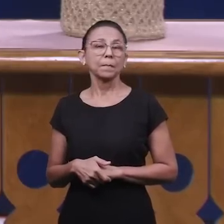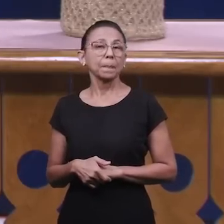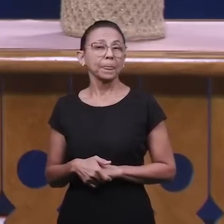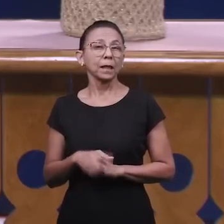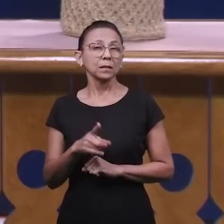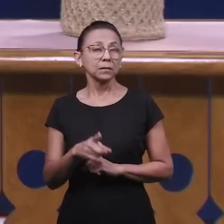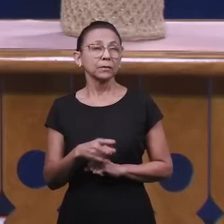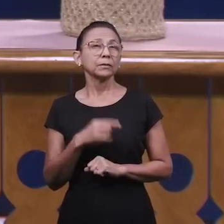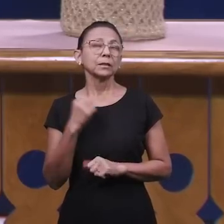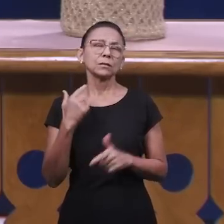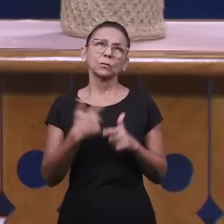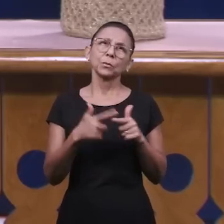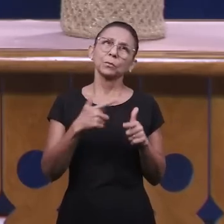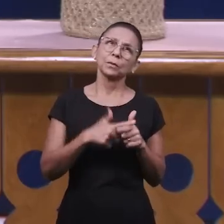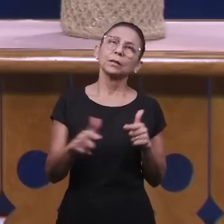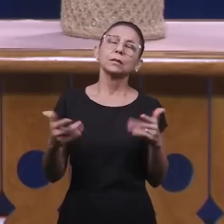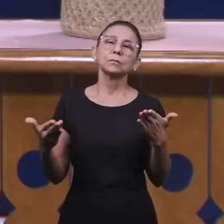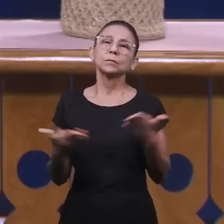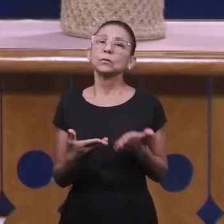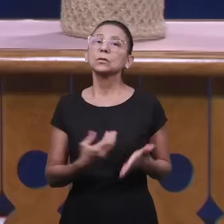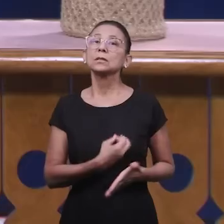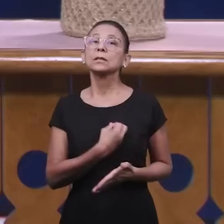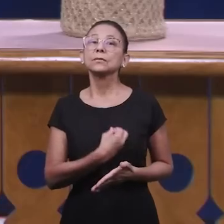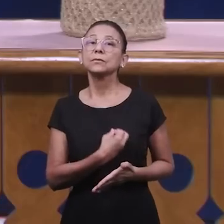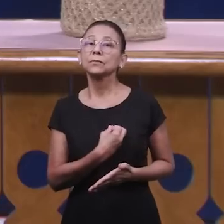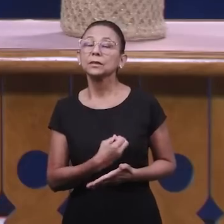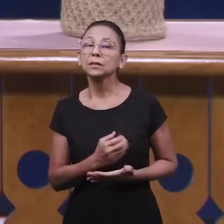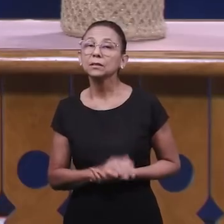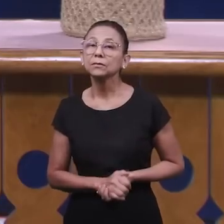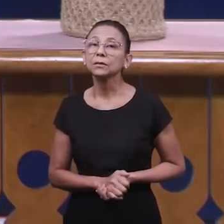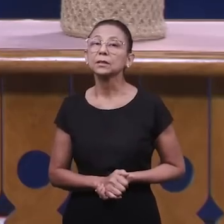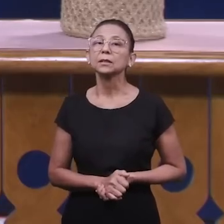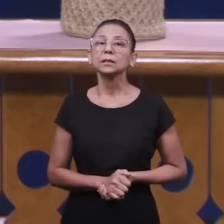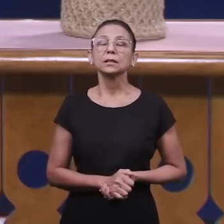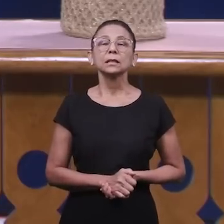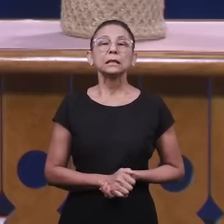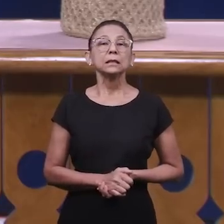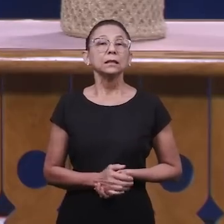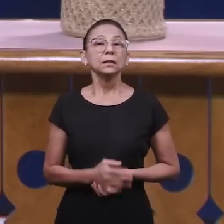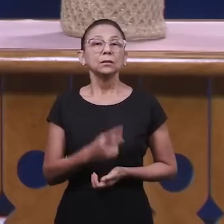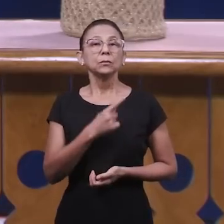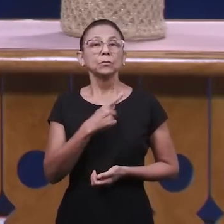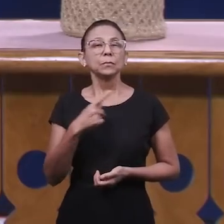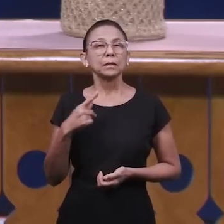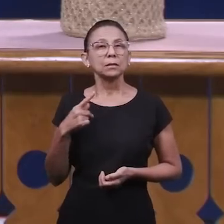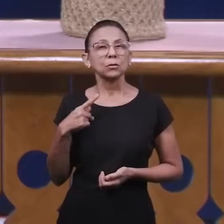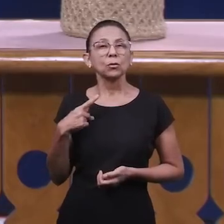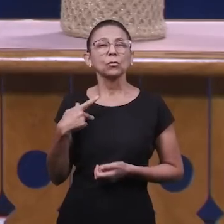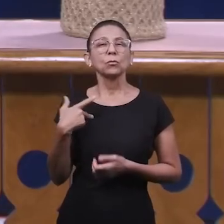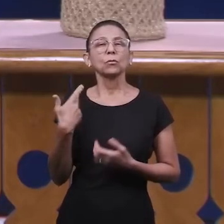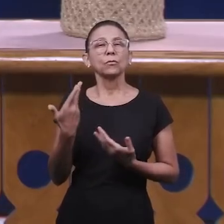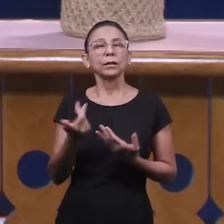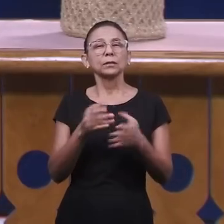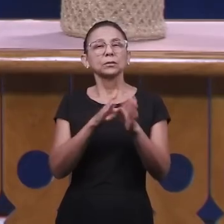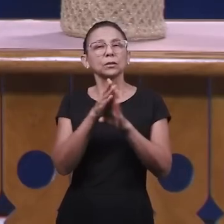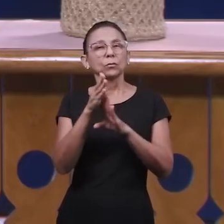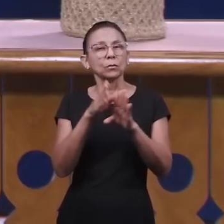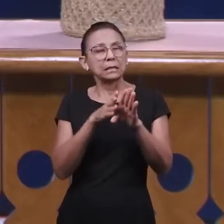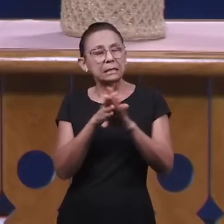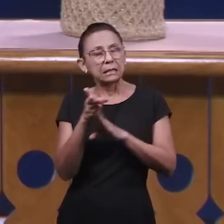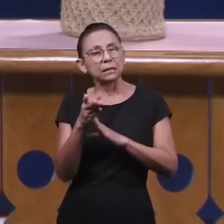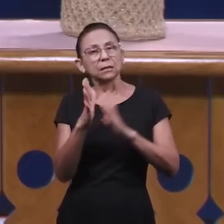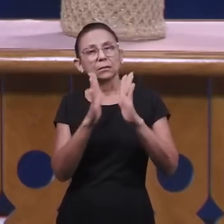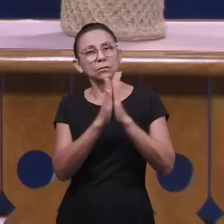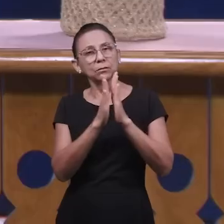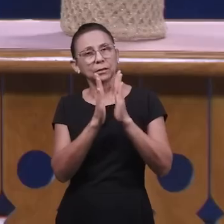nesse número que está aparecendo na tela ou através também desse QR Code. Então nós falamos sobre assistência para quem está no exterior e essa, 0800,